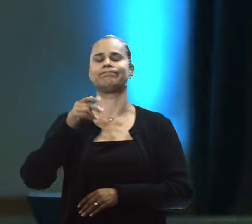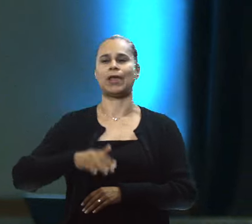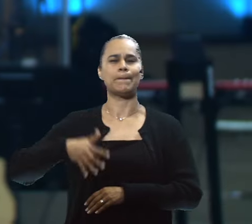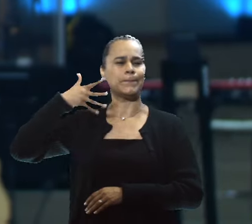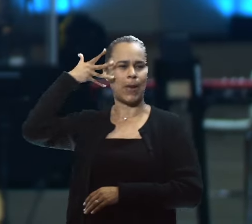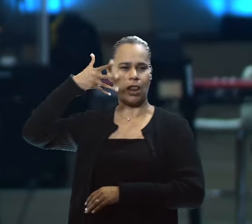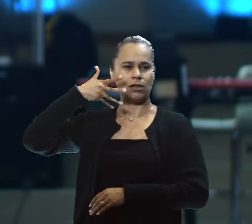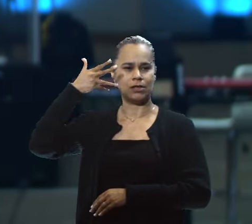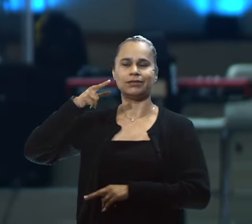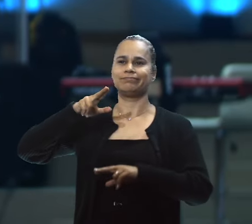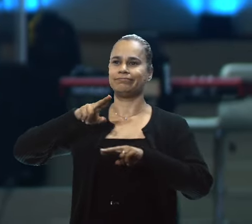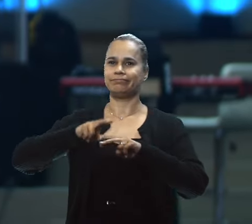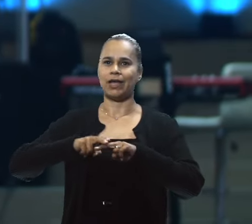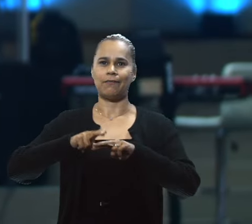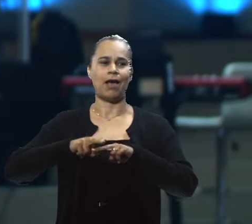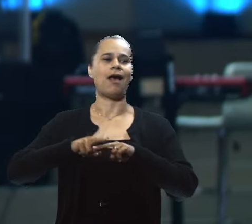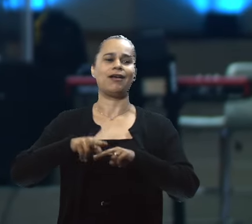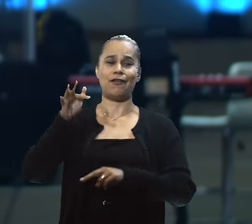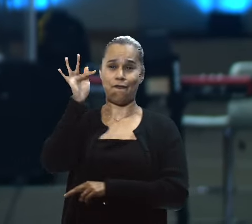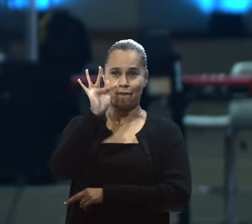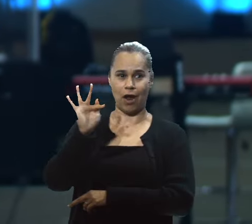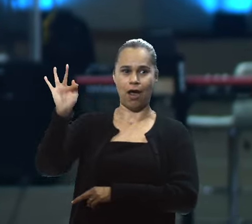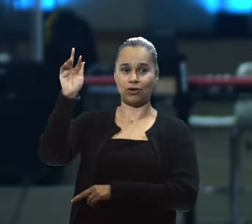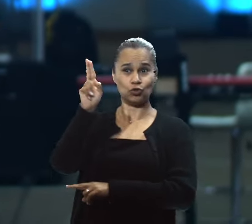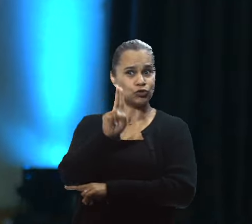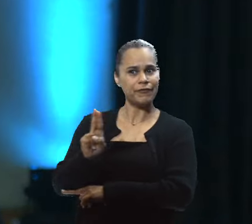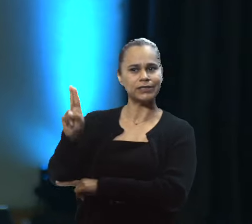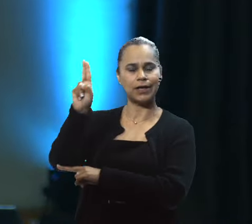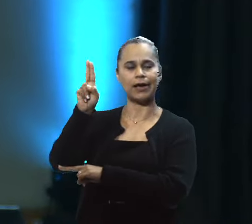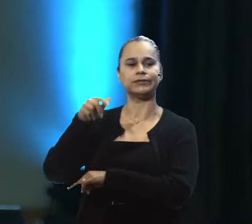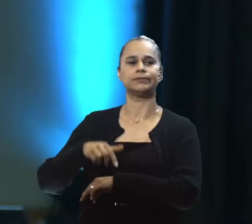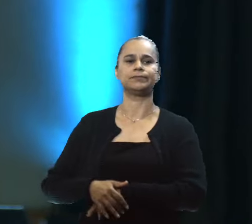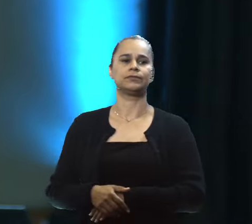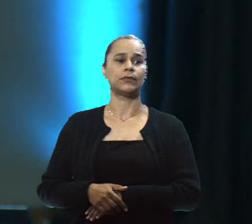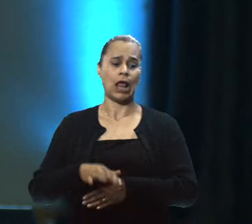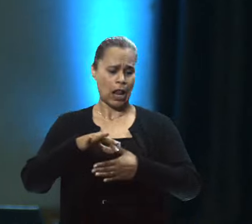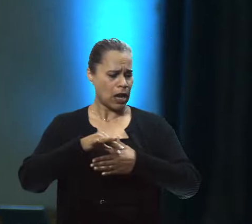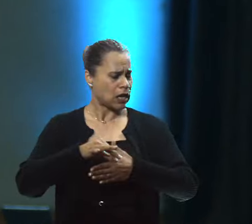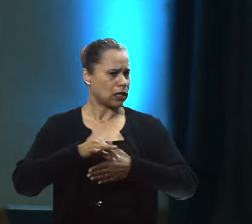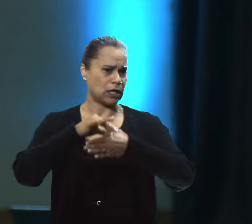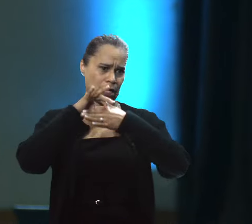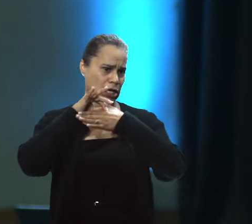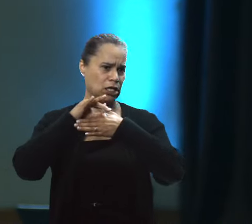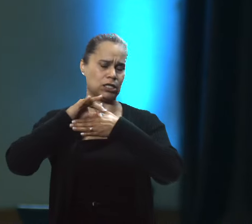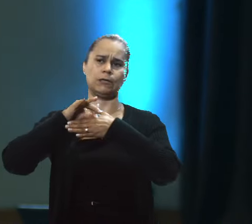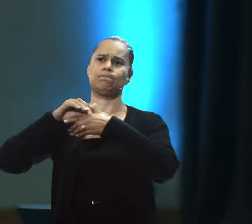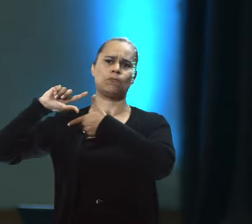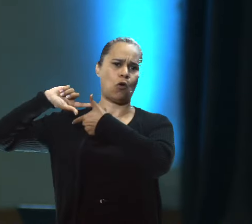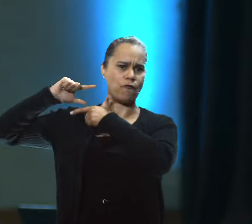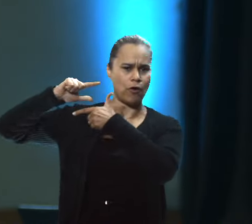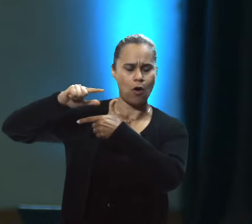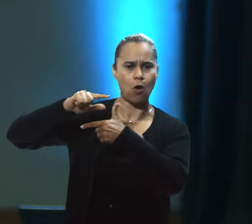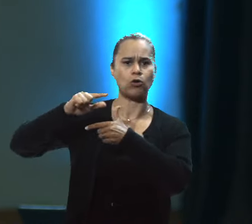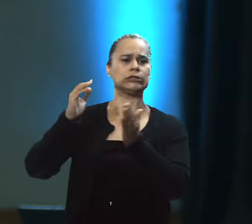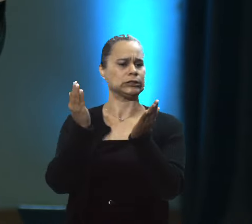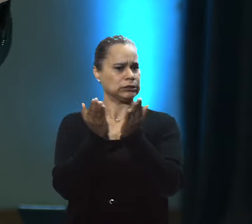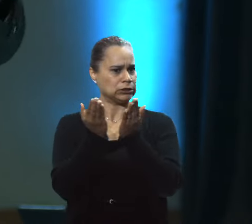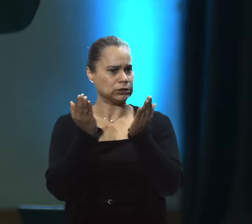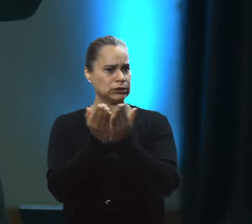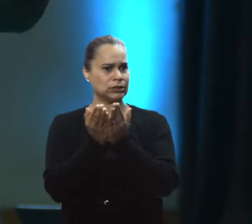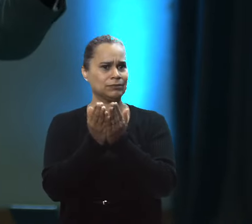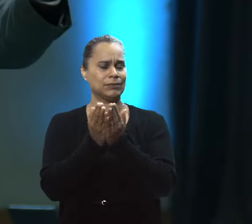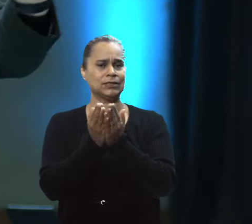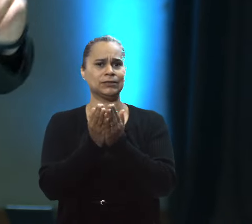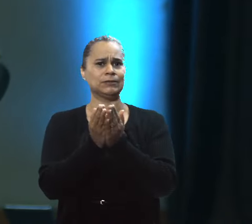universidade. Ele era um líder conservador, cristão, e ele promovia debates. E ele foi assassinado,